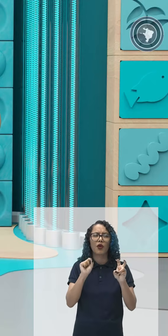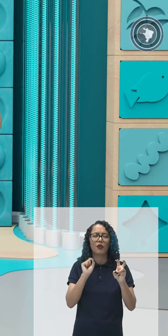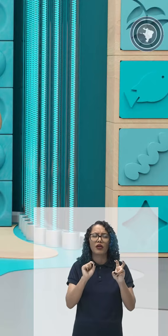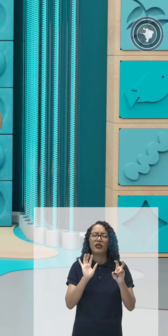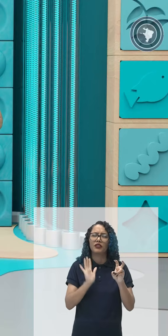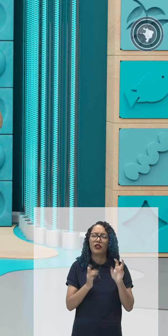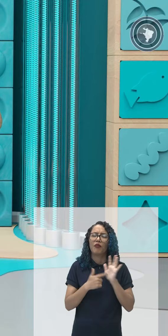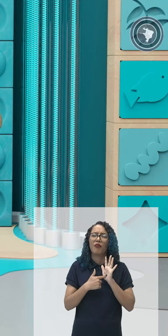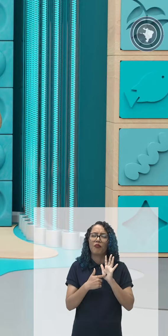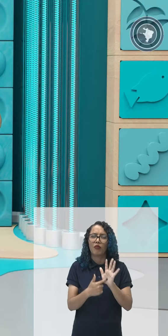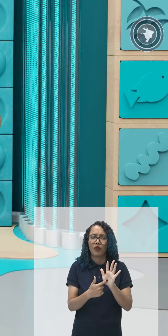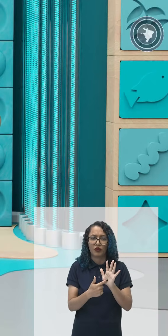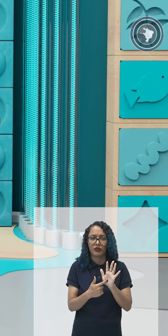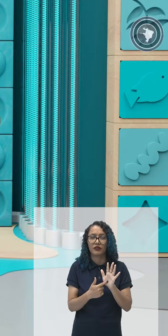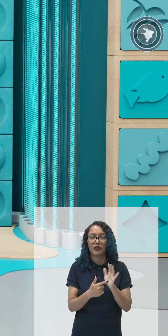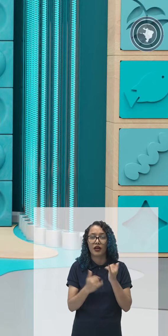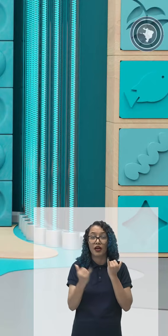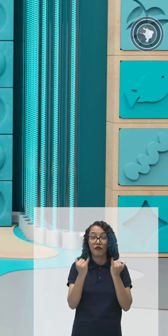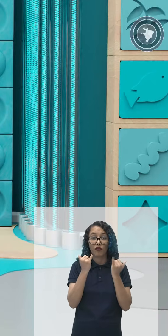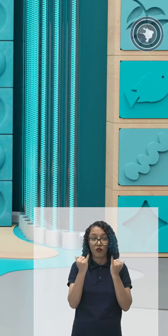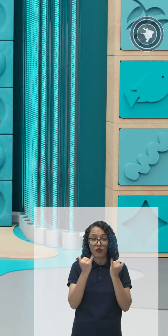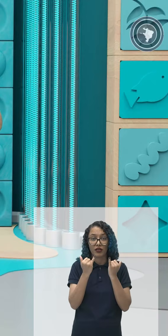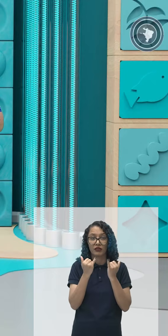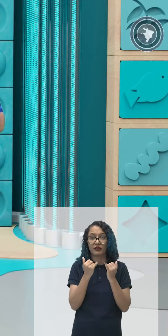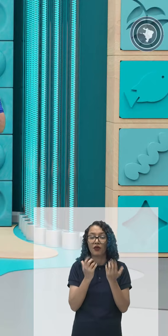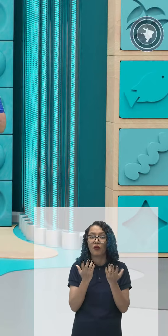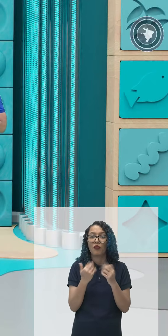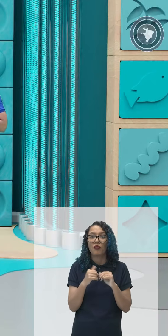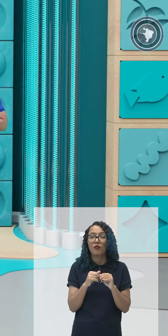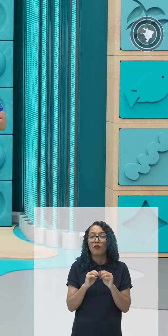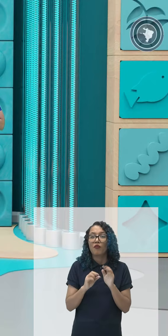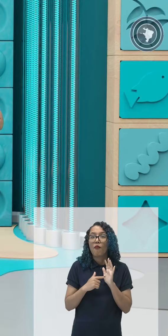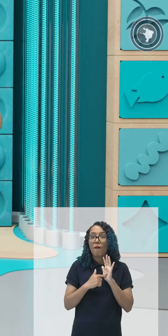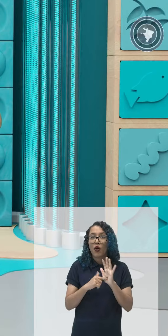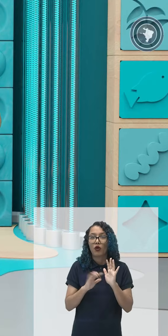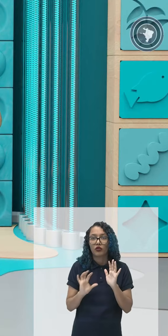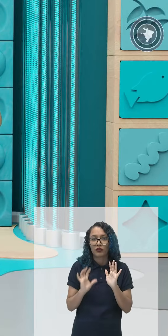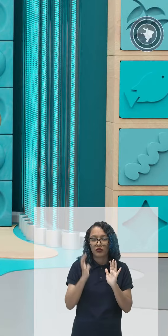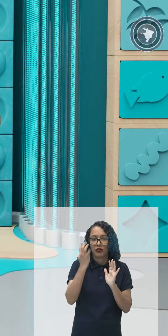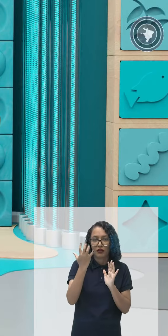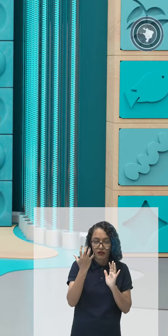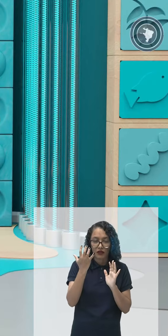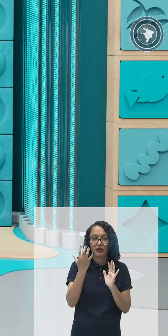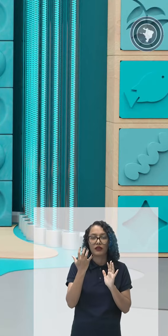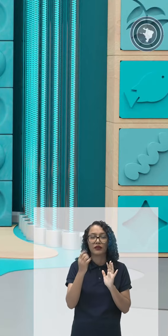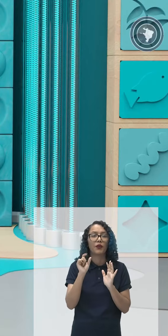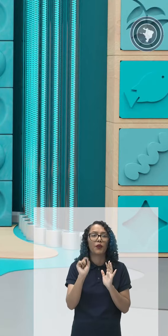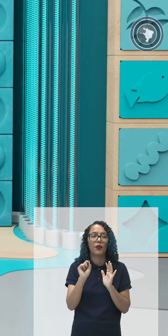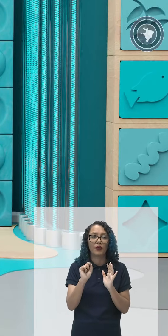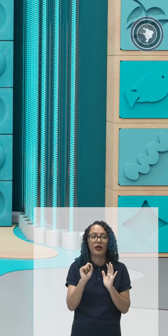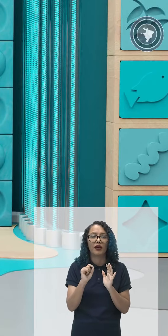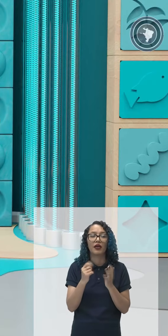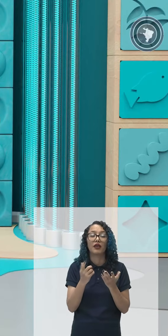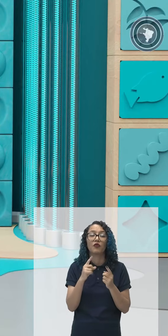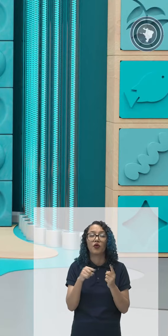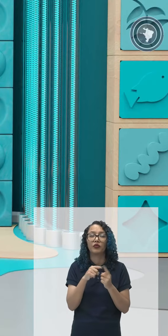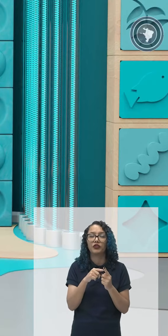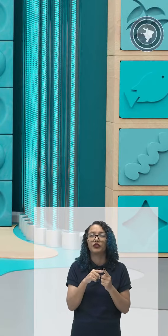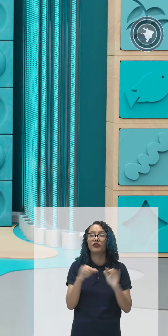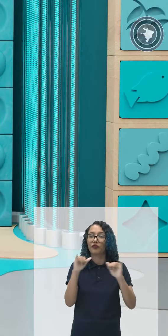traz para a gente a informação do que aconteceu. E a notícia tem essa função de informar